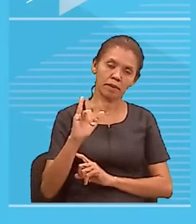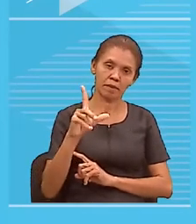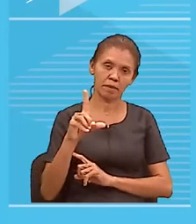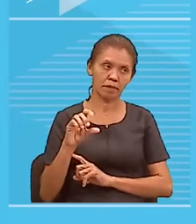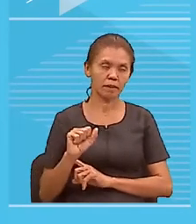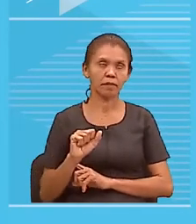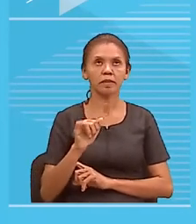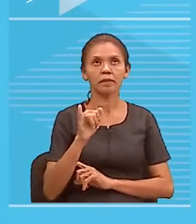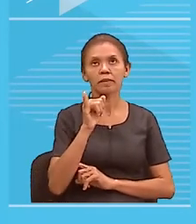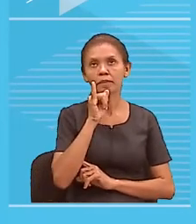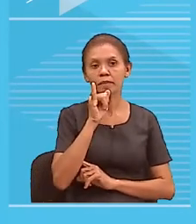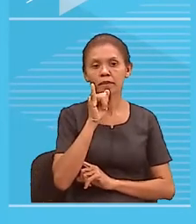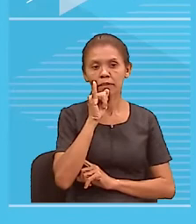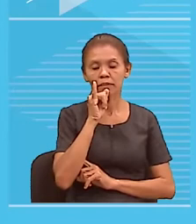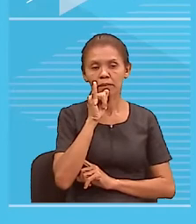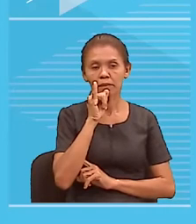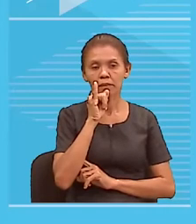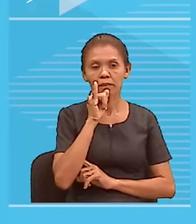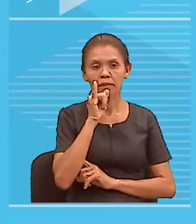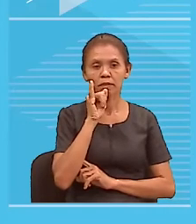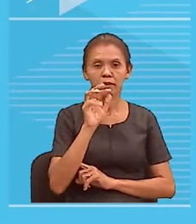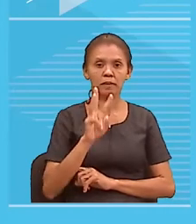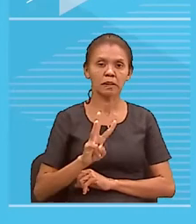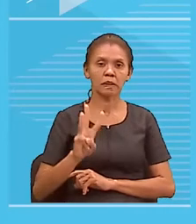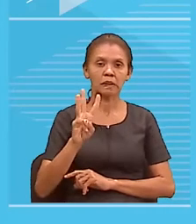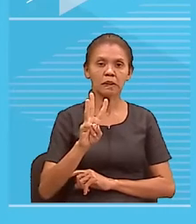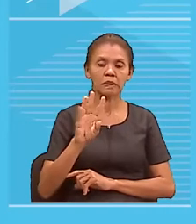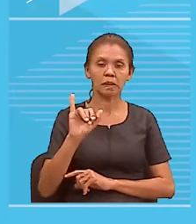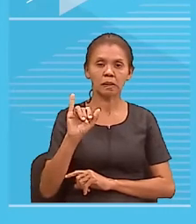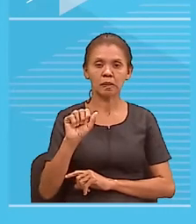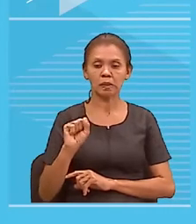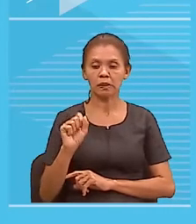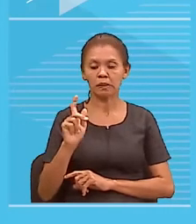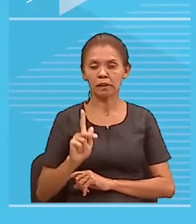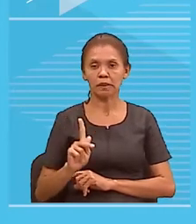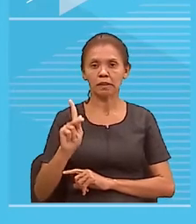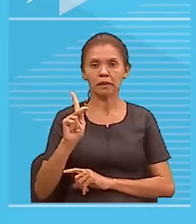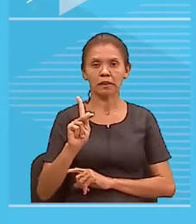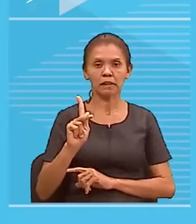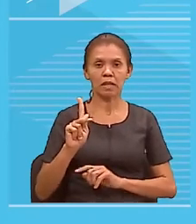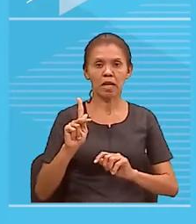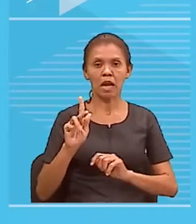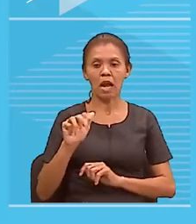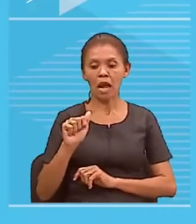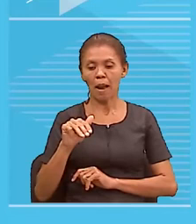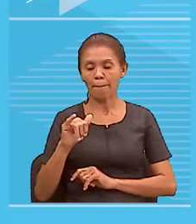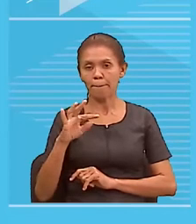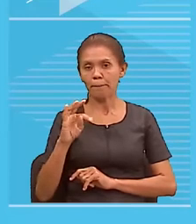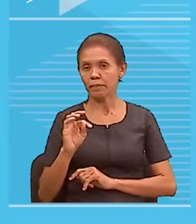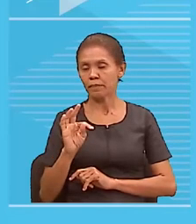whisky por exemplo não é para ter amido né E quando eles colocam